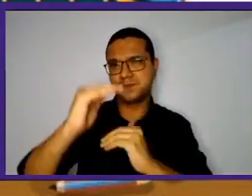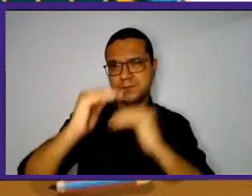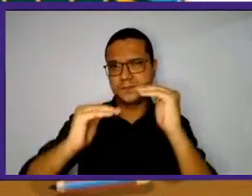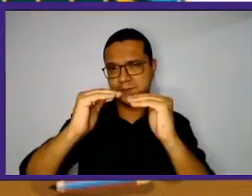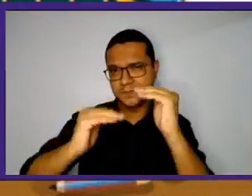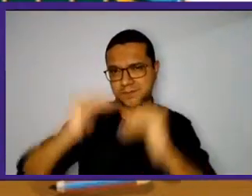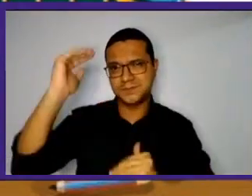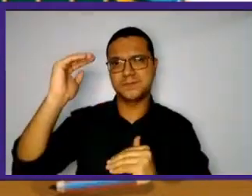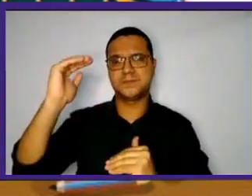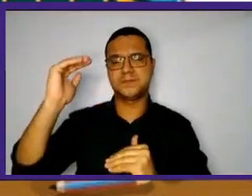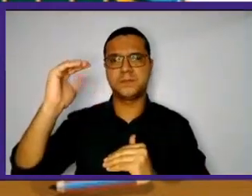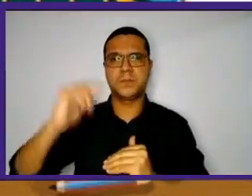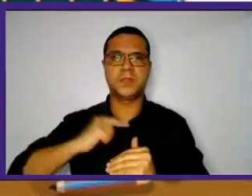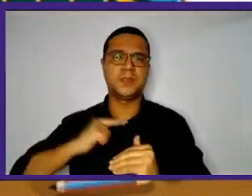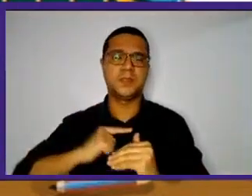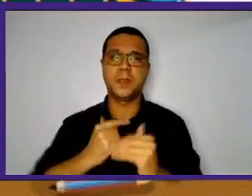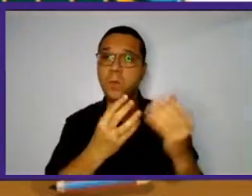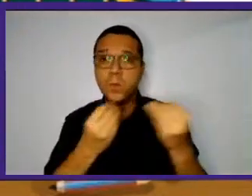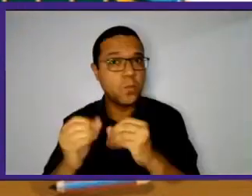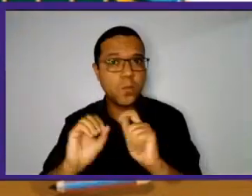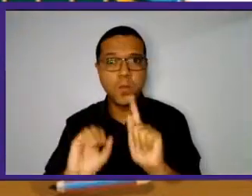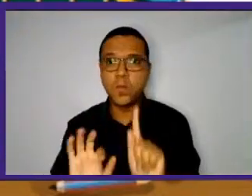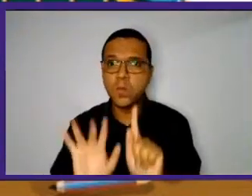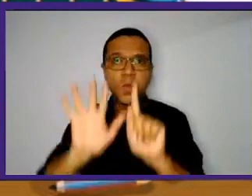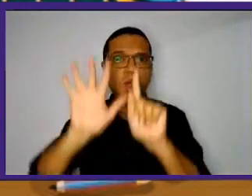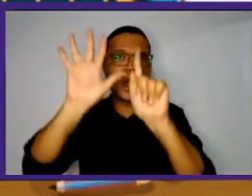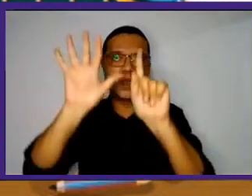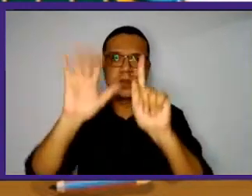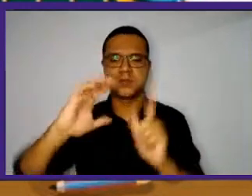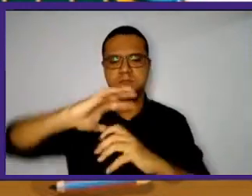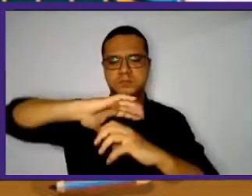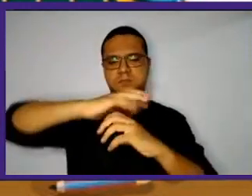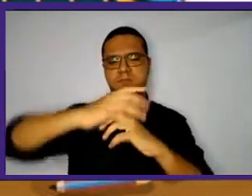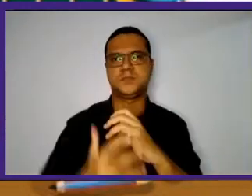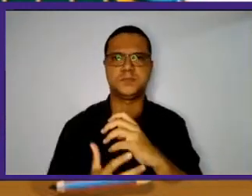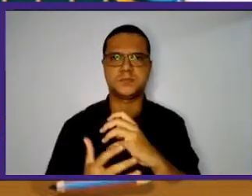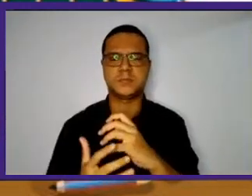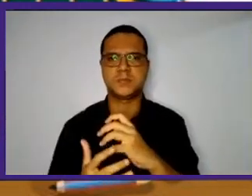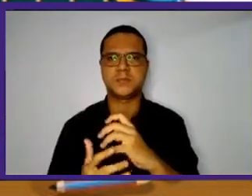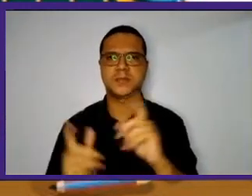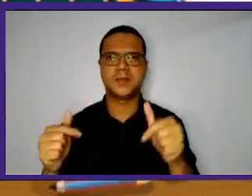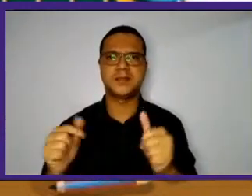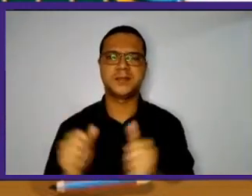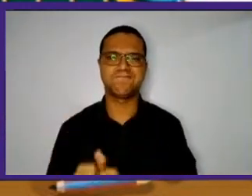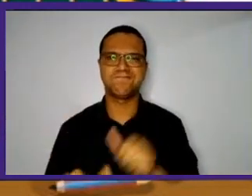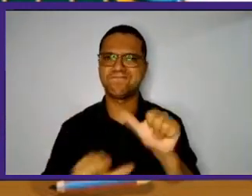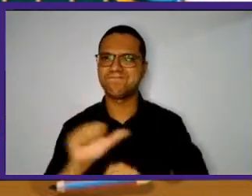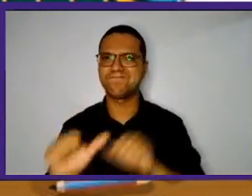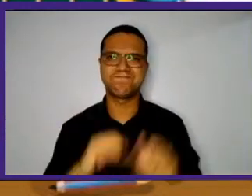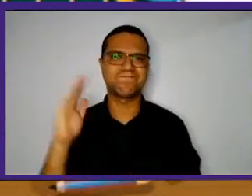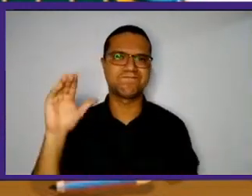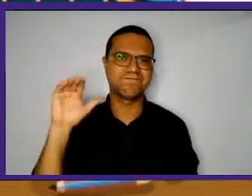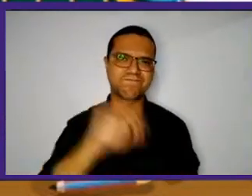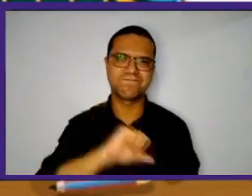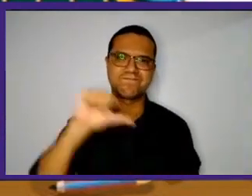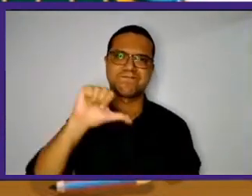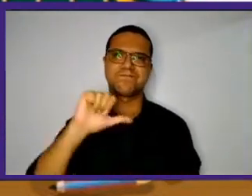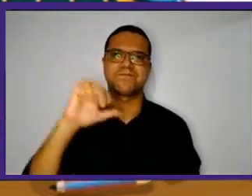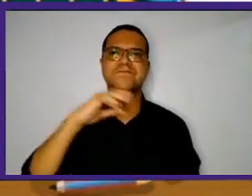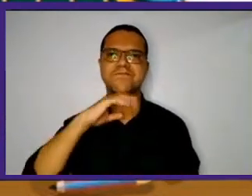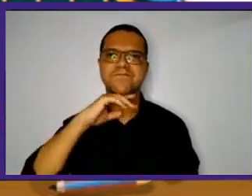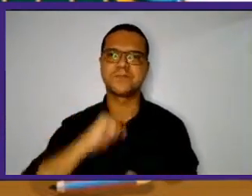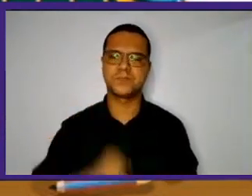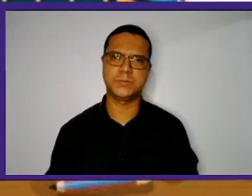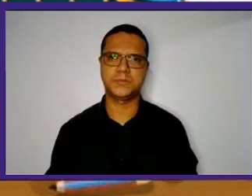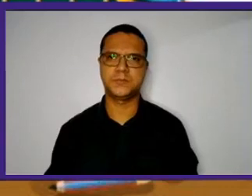na atmosfera do que precisava. E aí, o efeito estufa, que era para ser benéfico, acaba sendo maléfico. Além